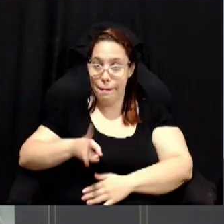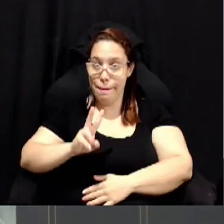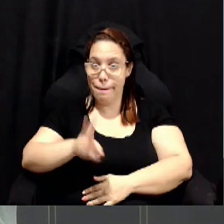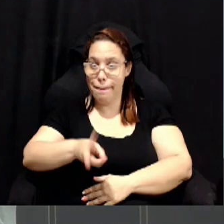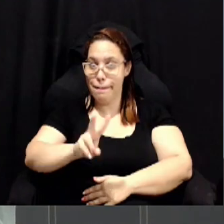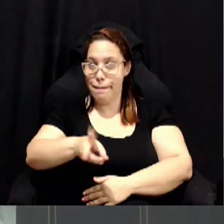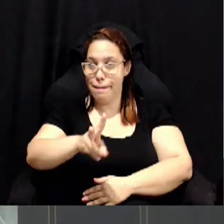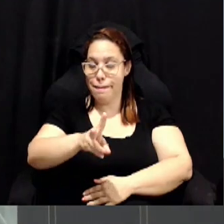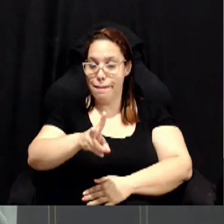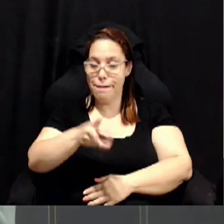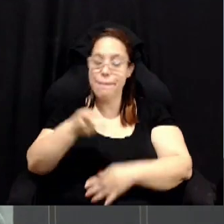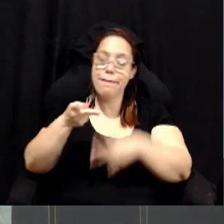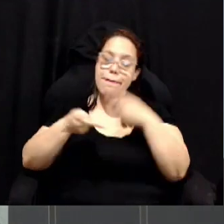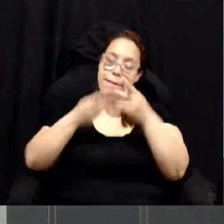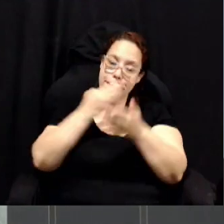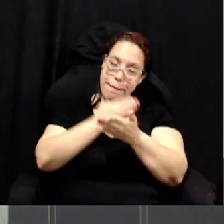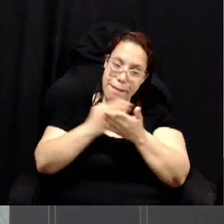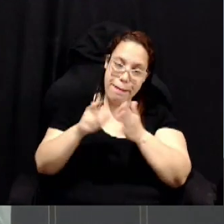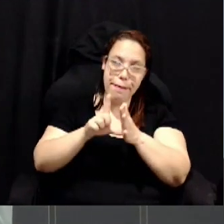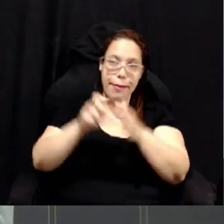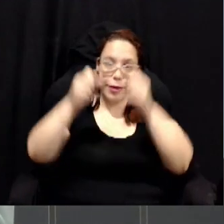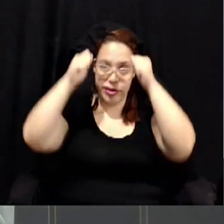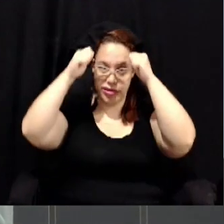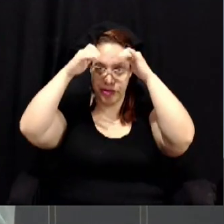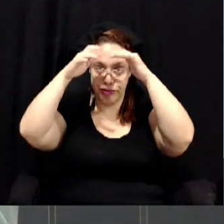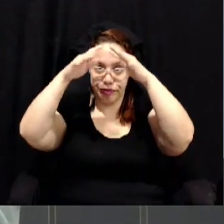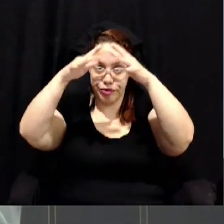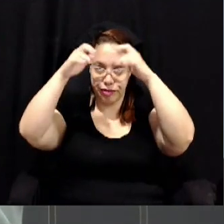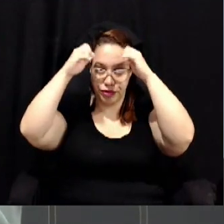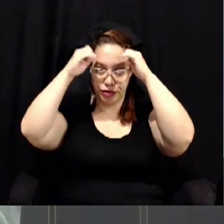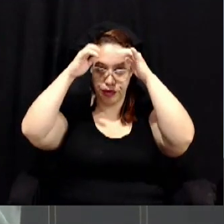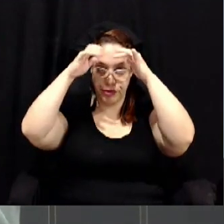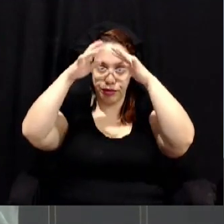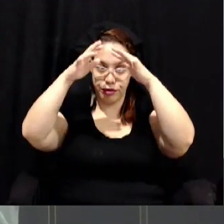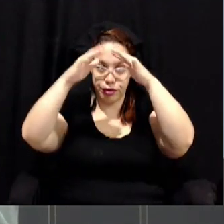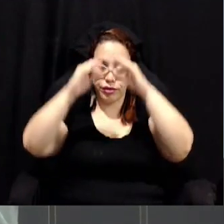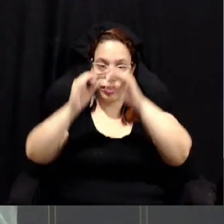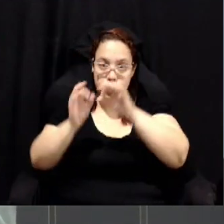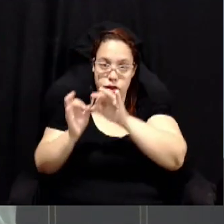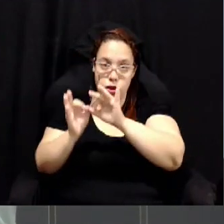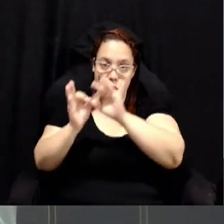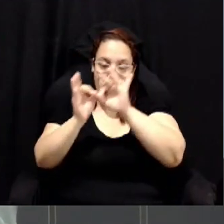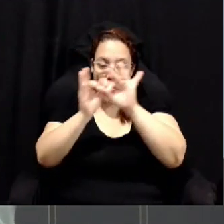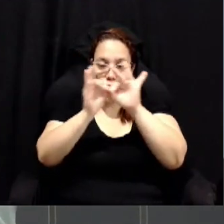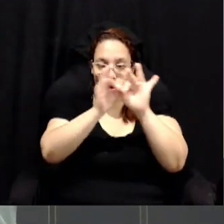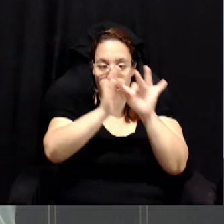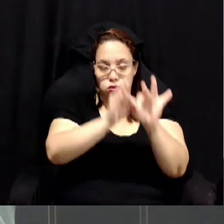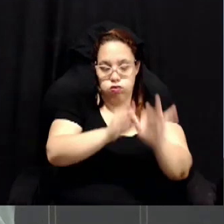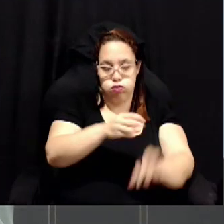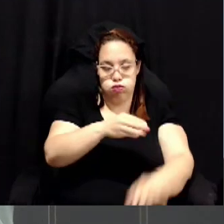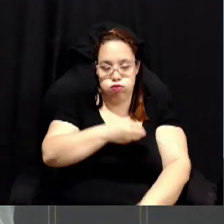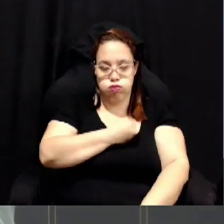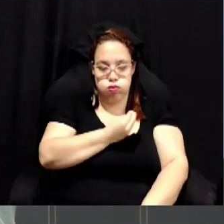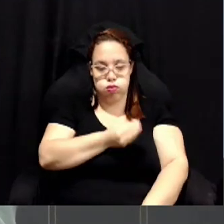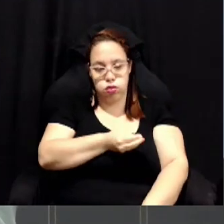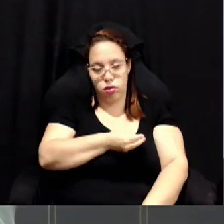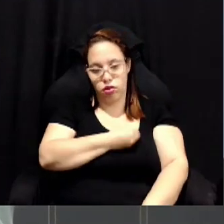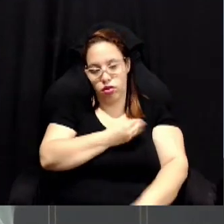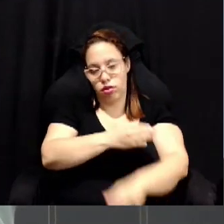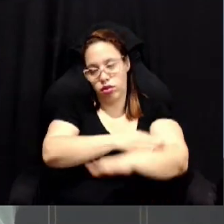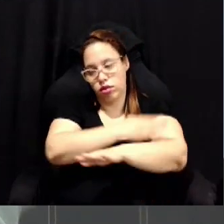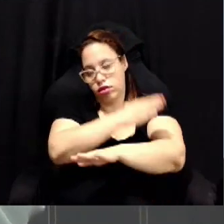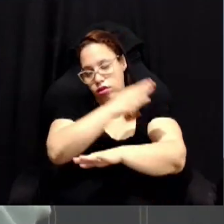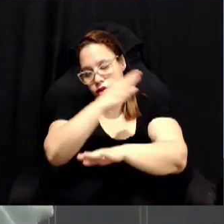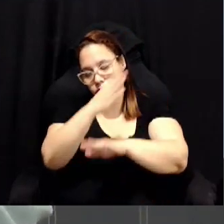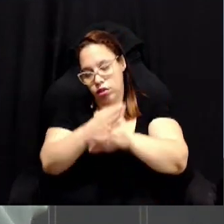bem disse no início, o autismo é um transtorno de ordem neurológica que acompanha o indivíduo durante toda a trajetória de desenvolvimento dele. Sim.